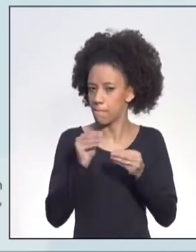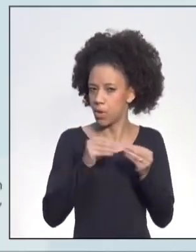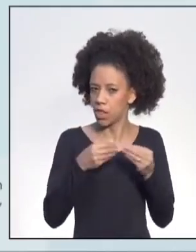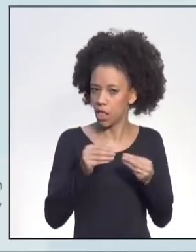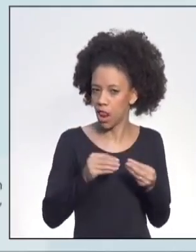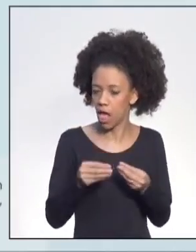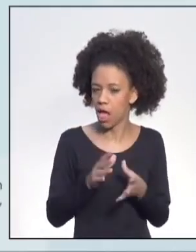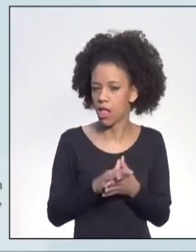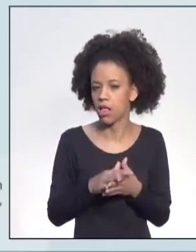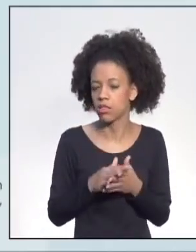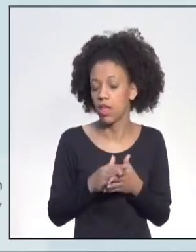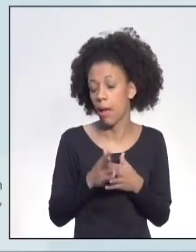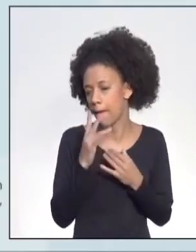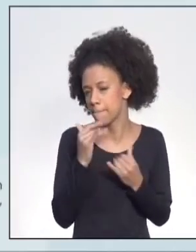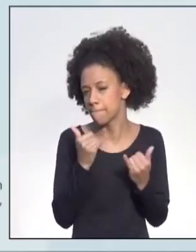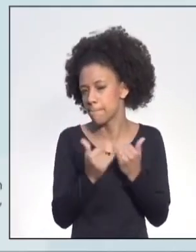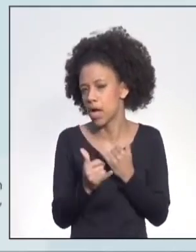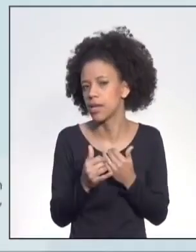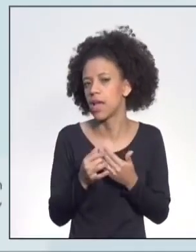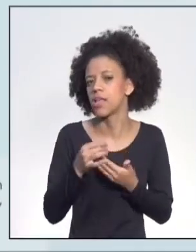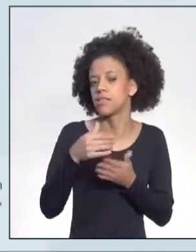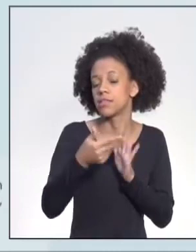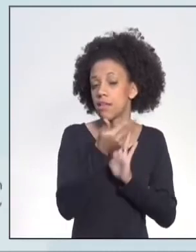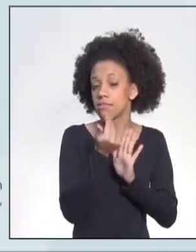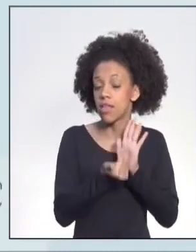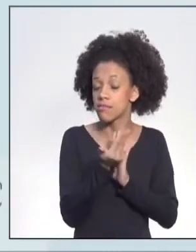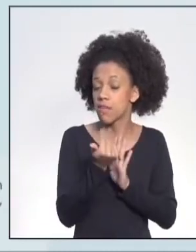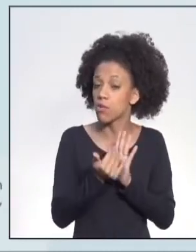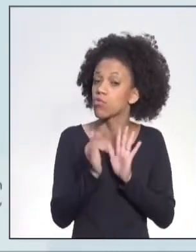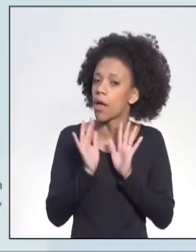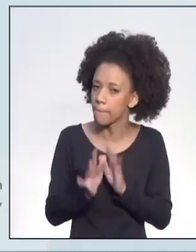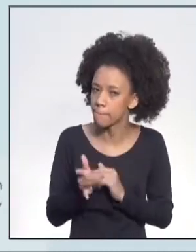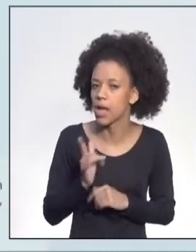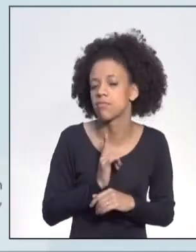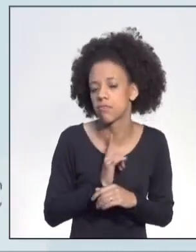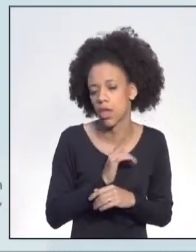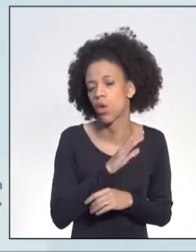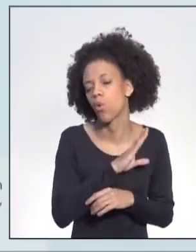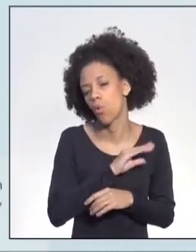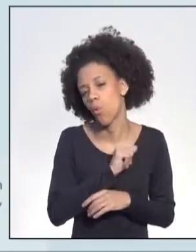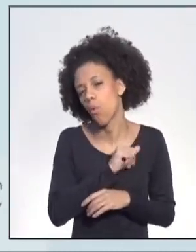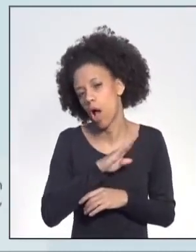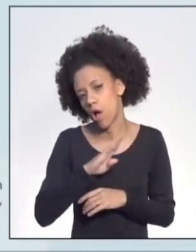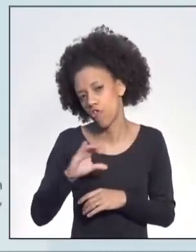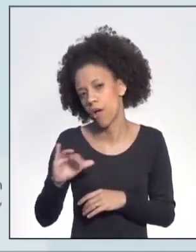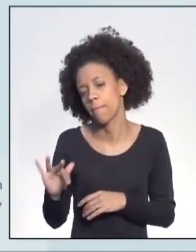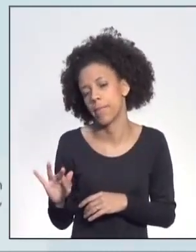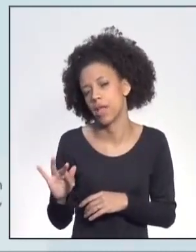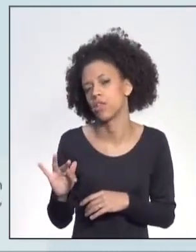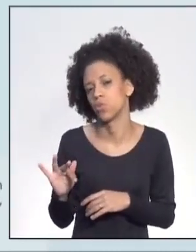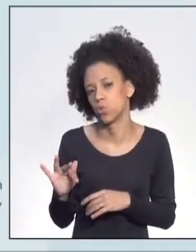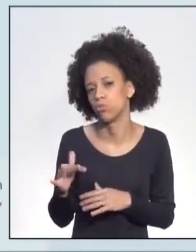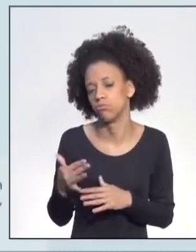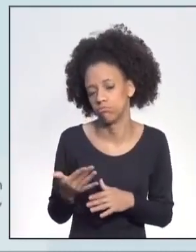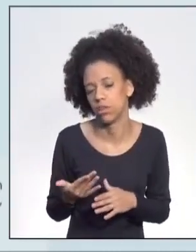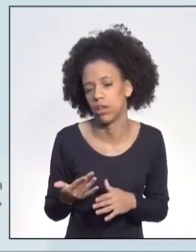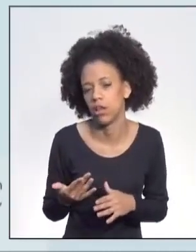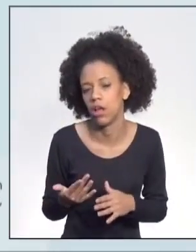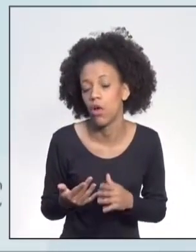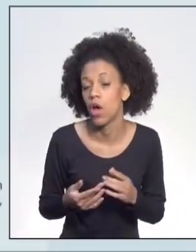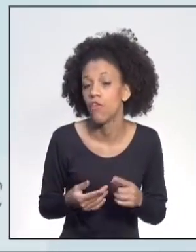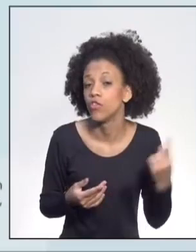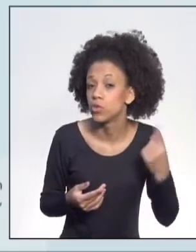modelada. Parece que são desenhos, mas existe um alfabeto aí, né? Os sumérios foram os primeiros